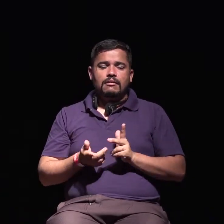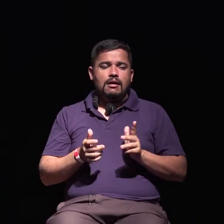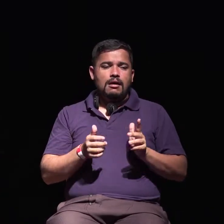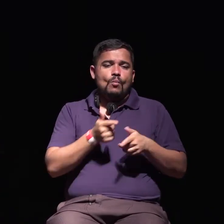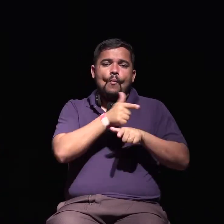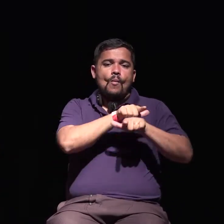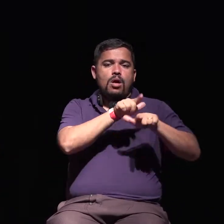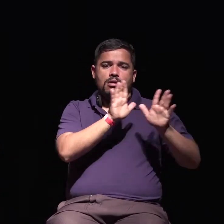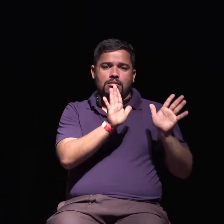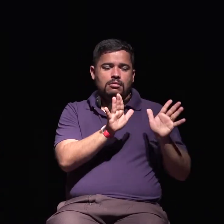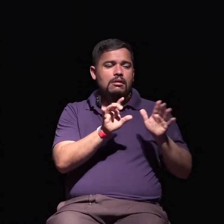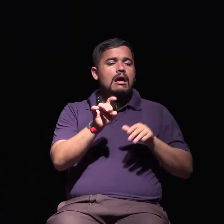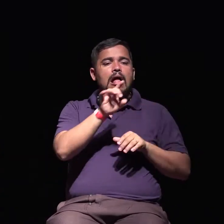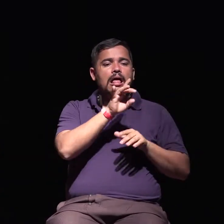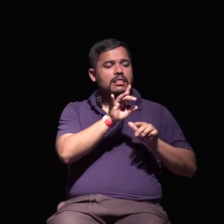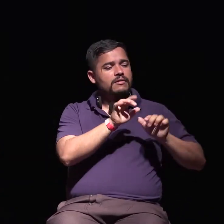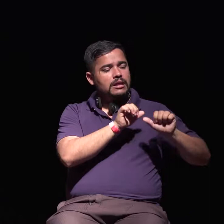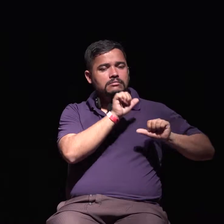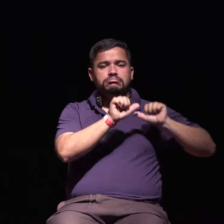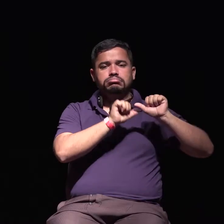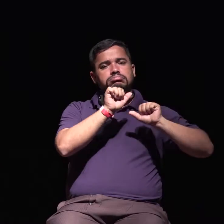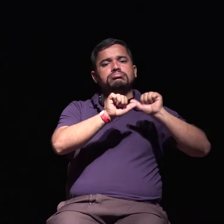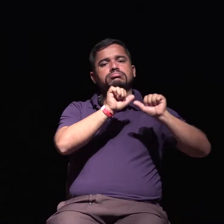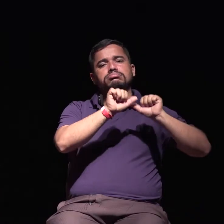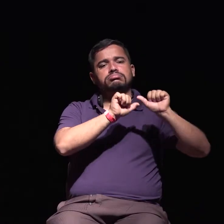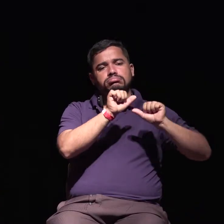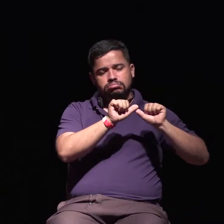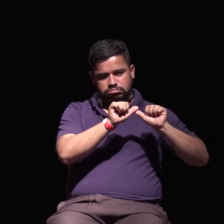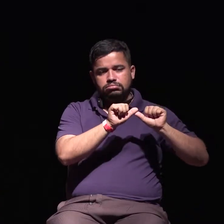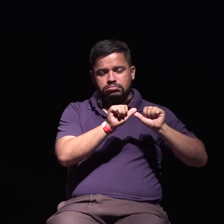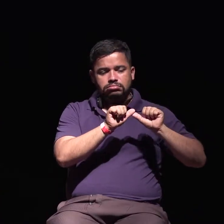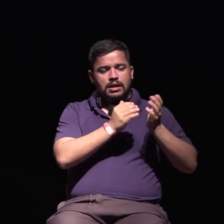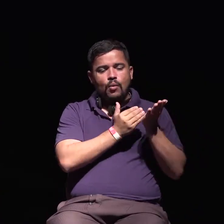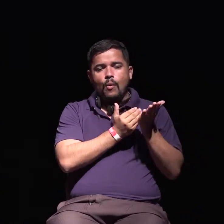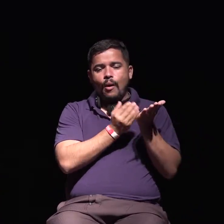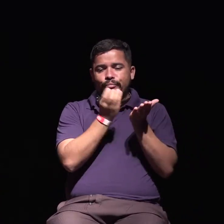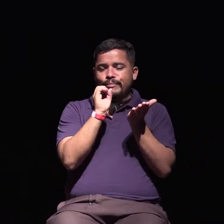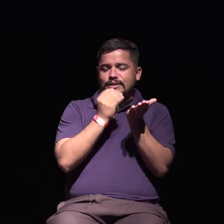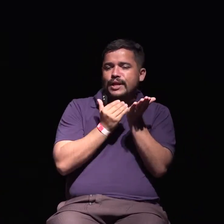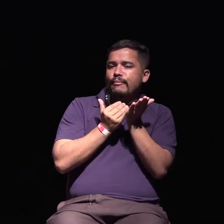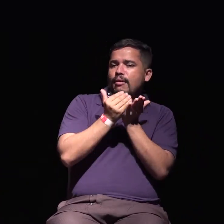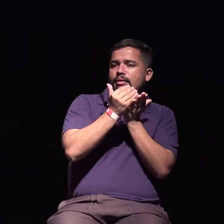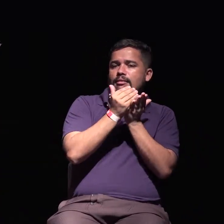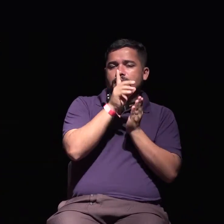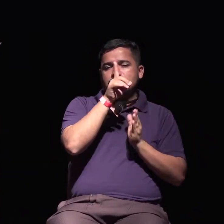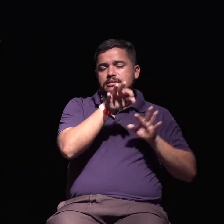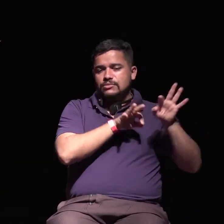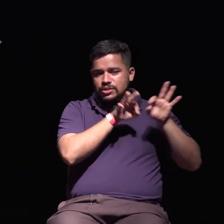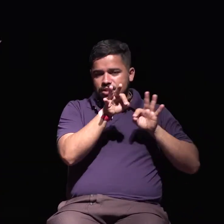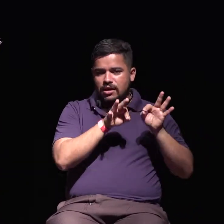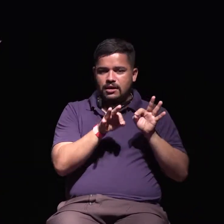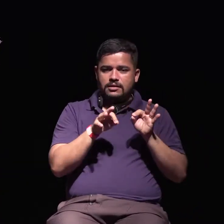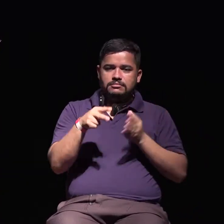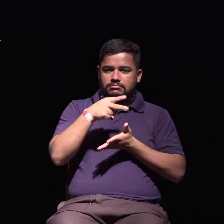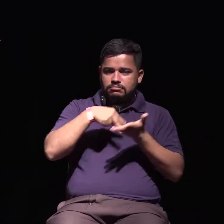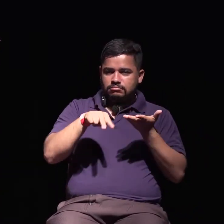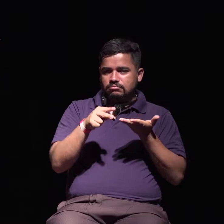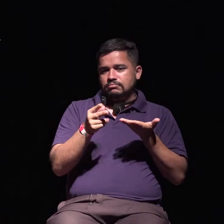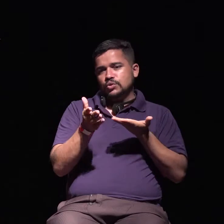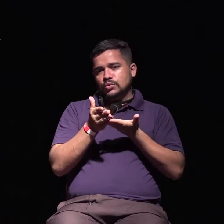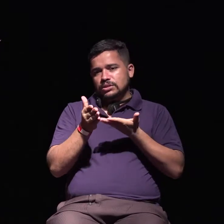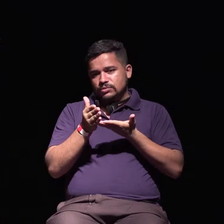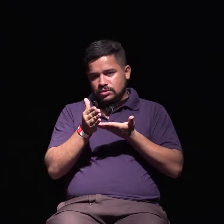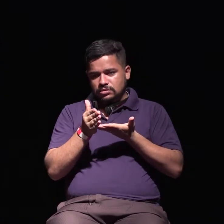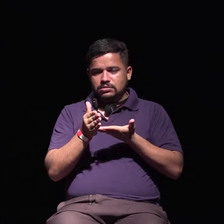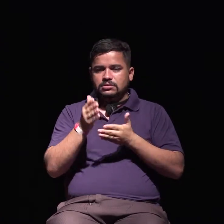cada espetáculo irá reconfigurá-lo a partir de um suposto zero, né? Então, esse projeto se chama Dança Contemporânea em Domicílio.